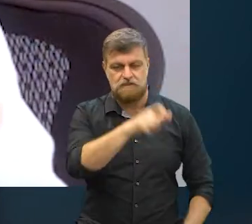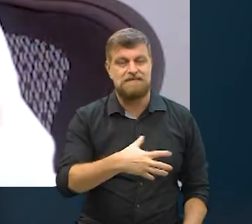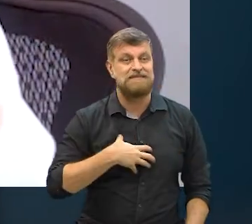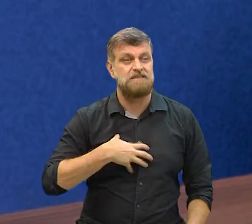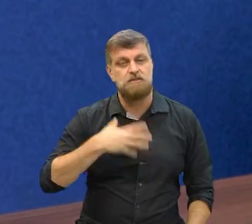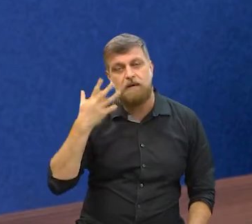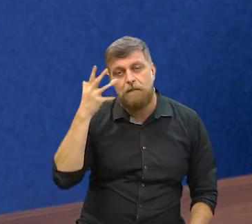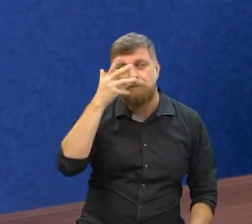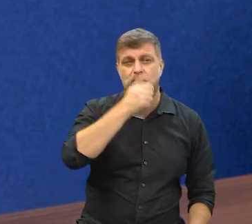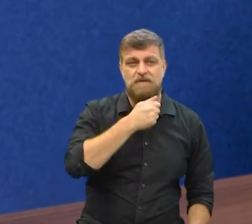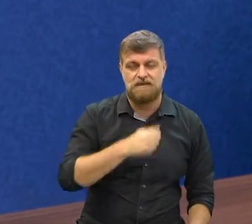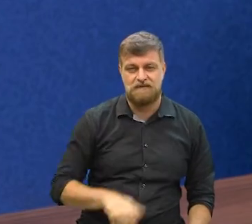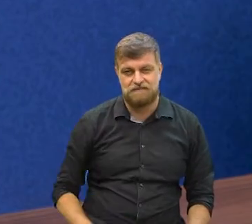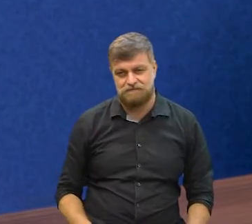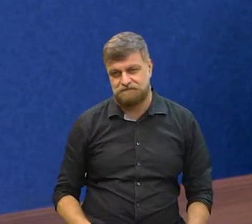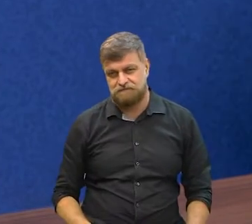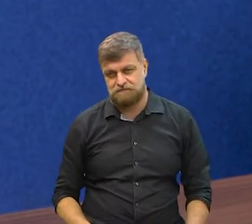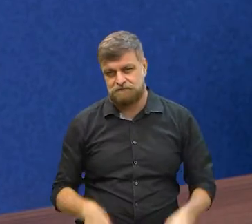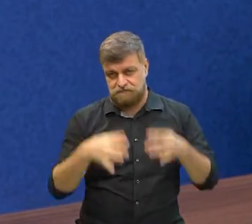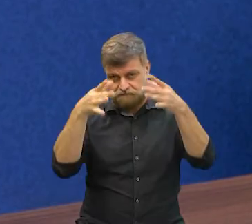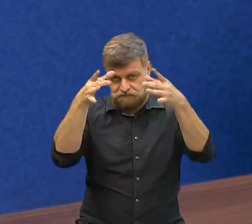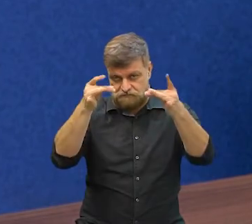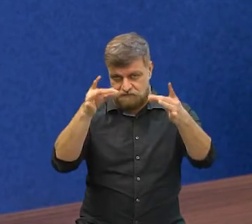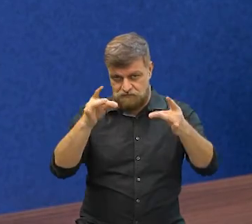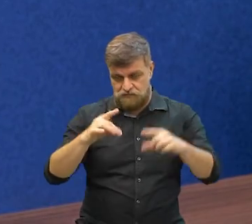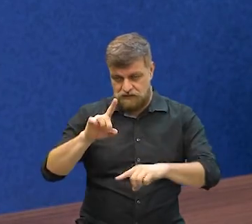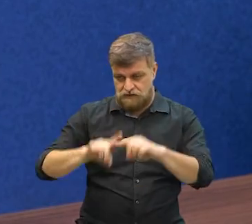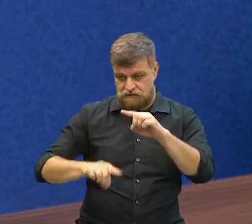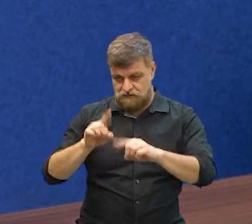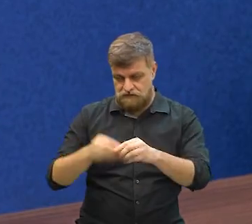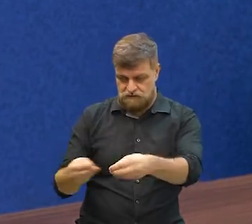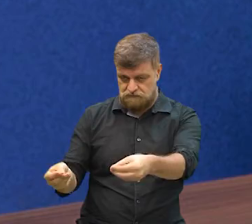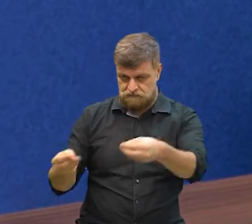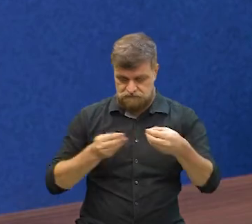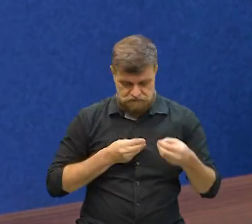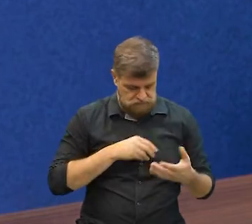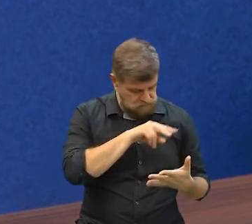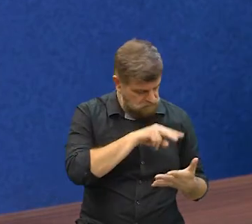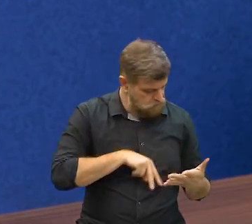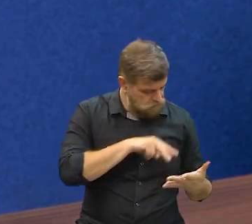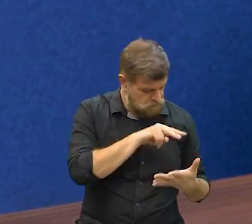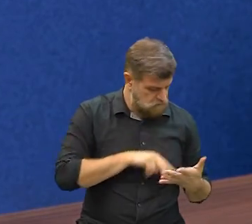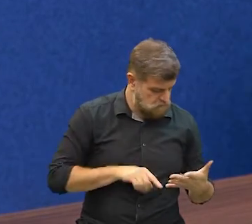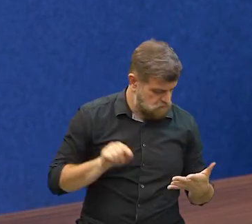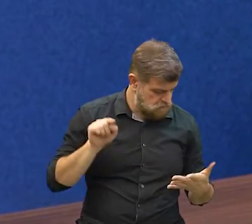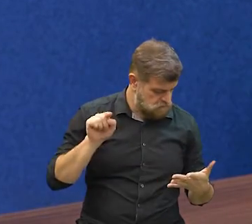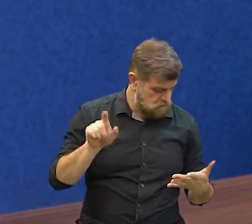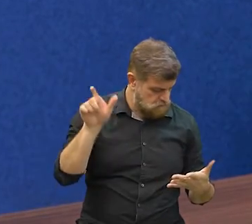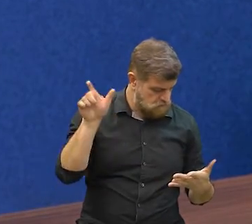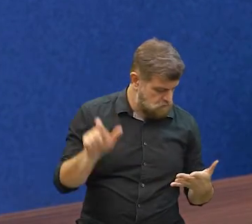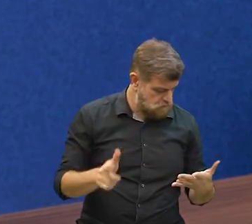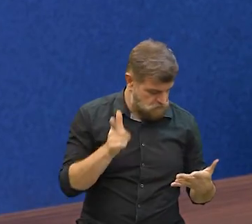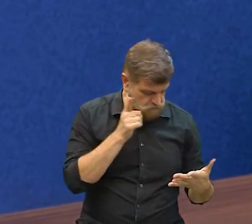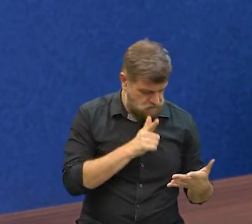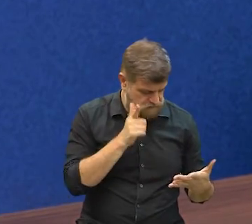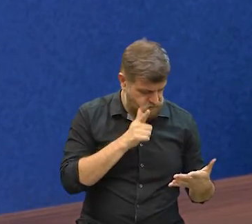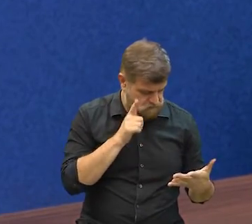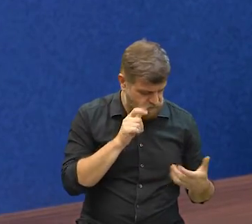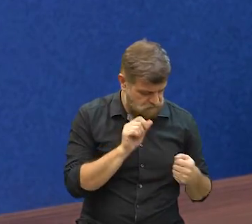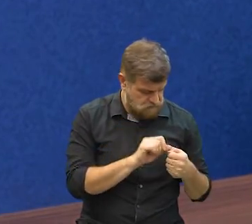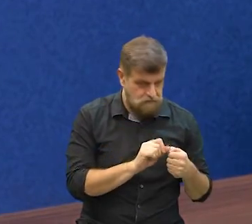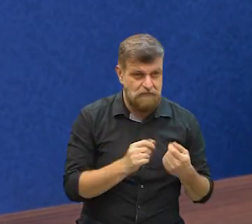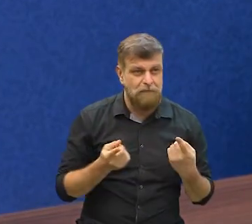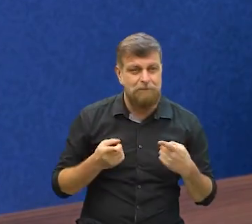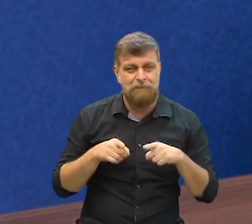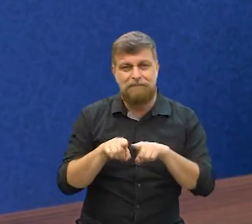bonita. Só um detalhe que eu recebi aqui um material que inclusive vocês conseguiram aí fazer,